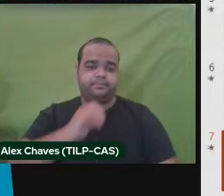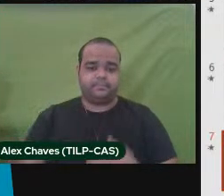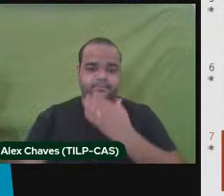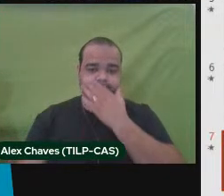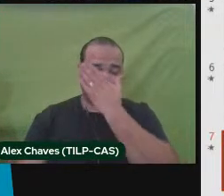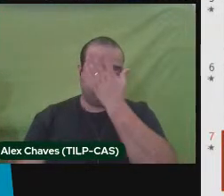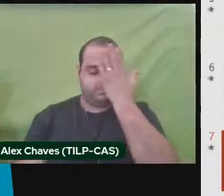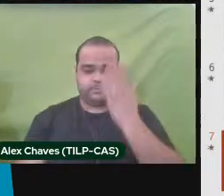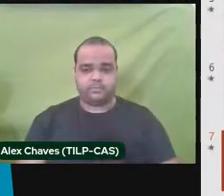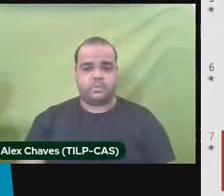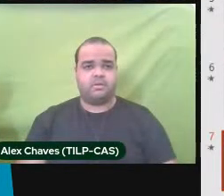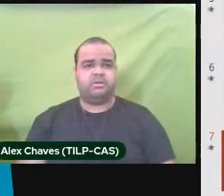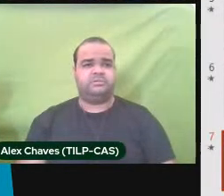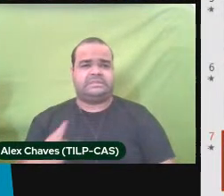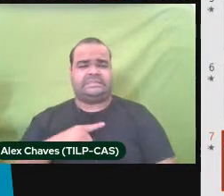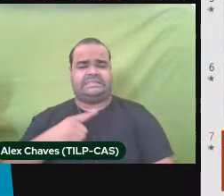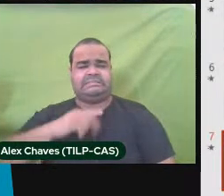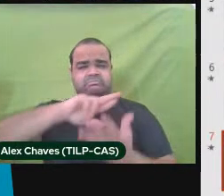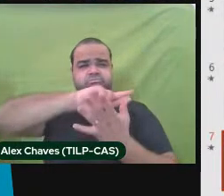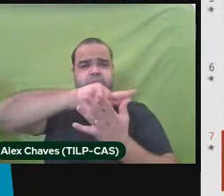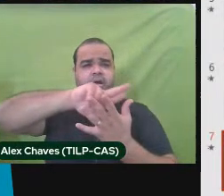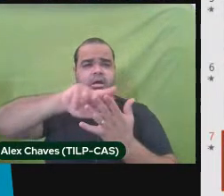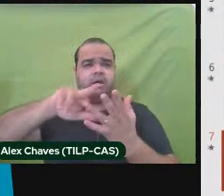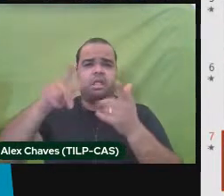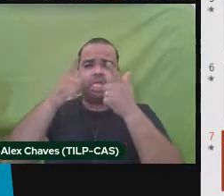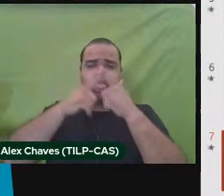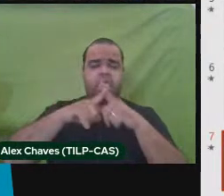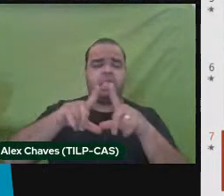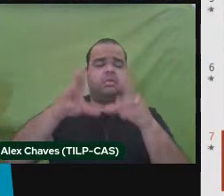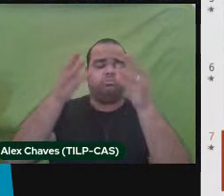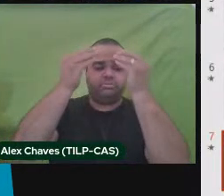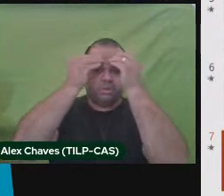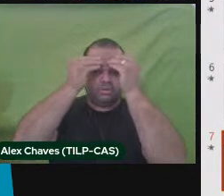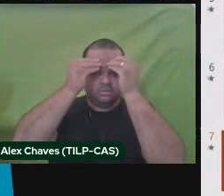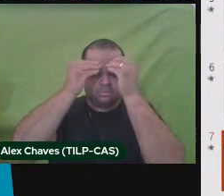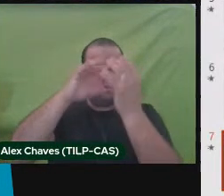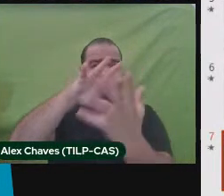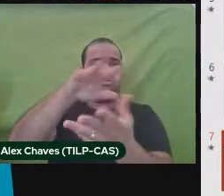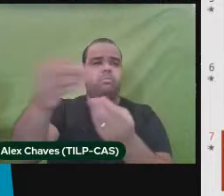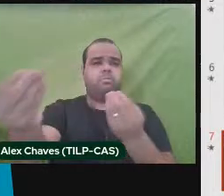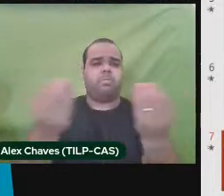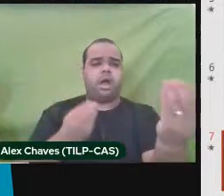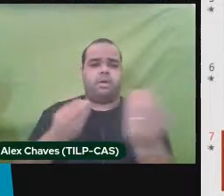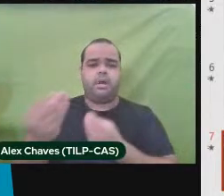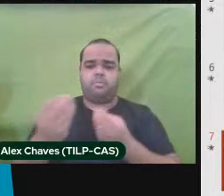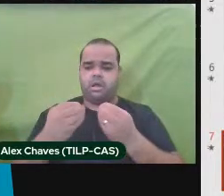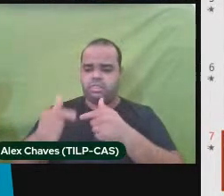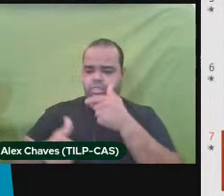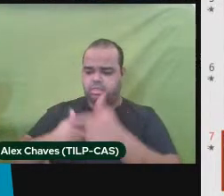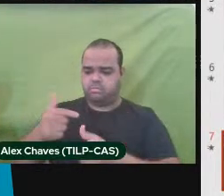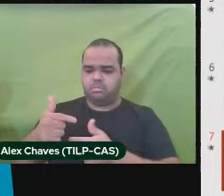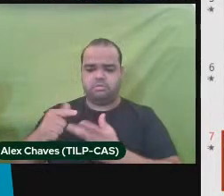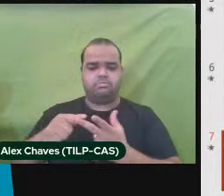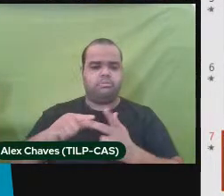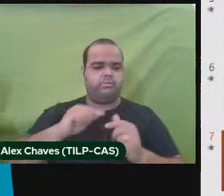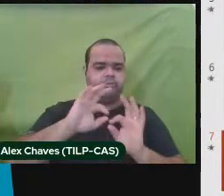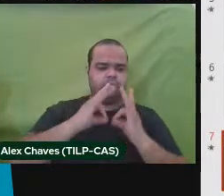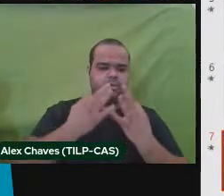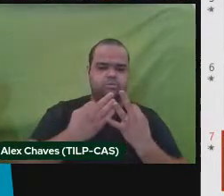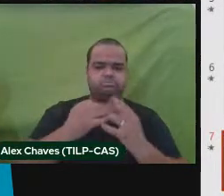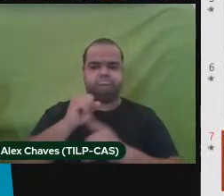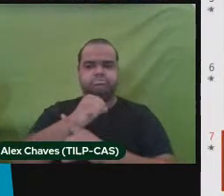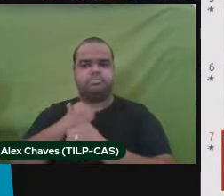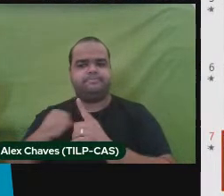Estamos diante de muitas linguagens que o mundo nos oferece, no nosso trabalho, na família, na